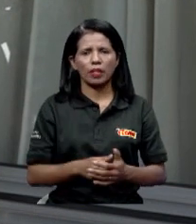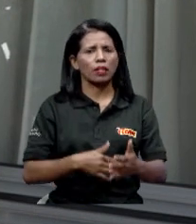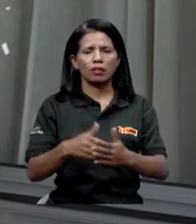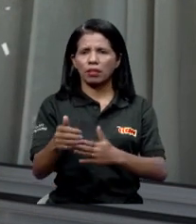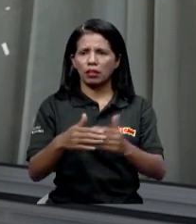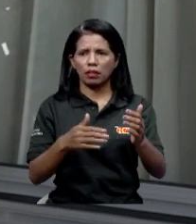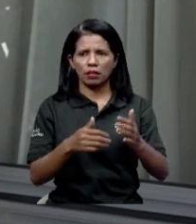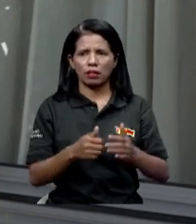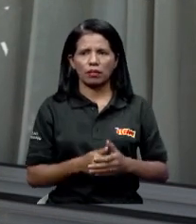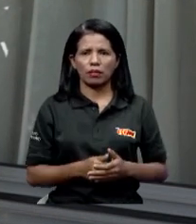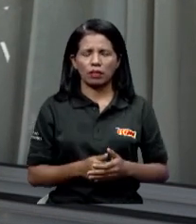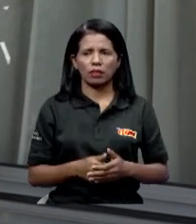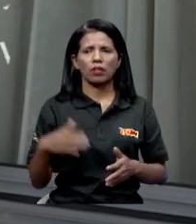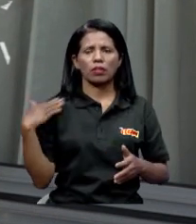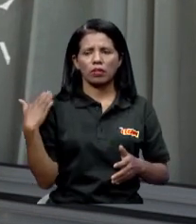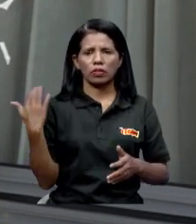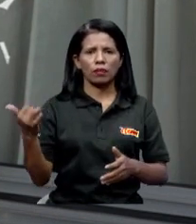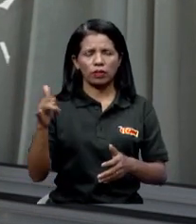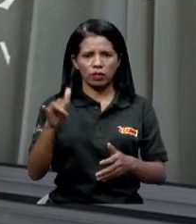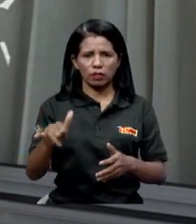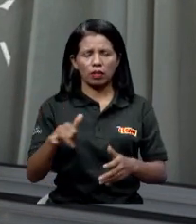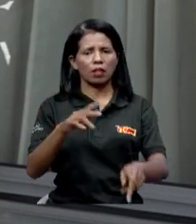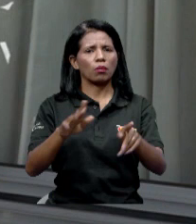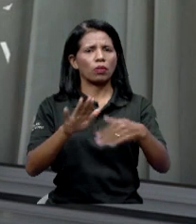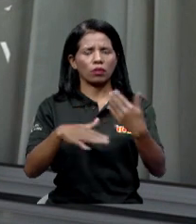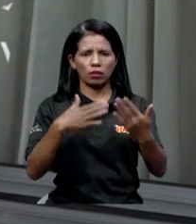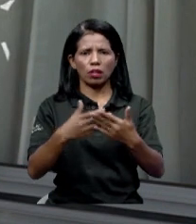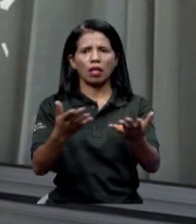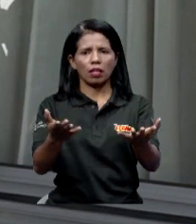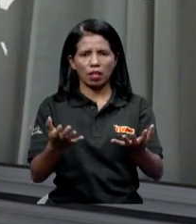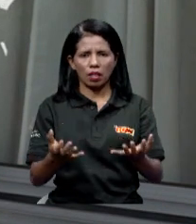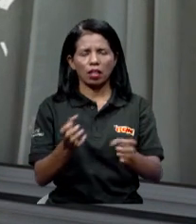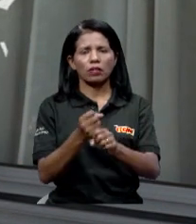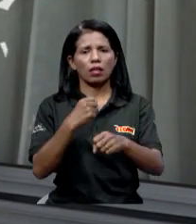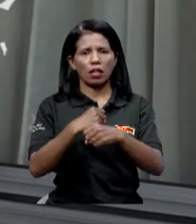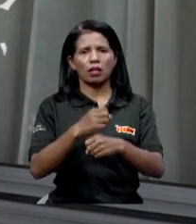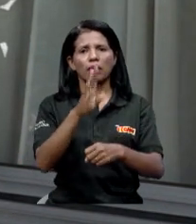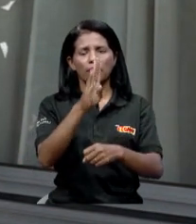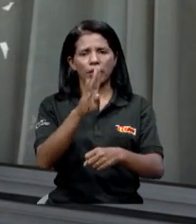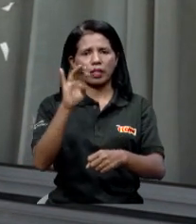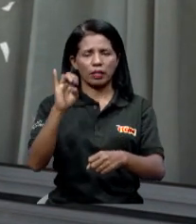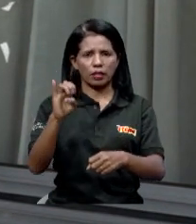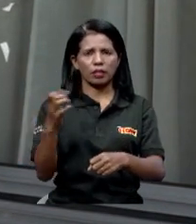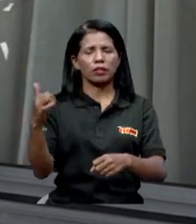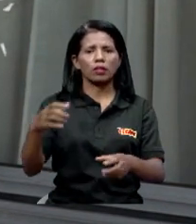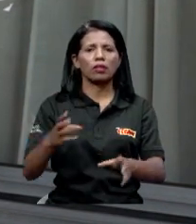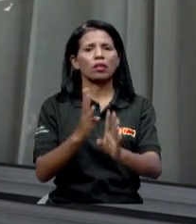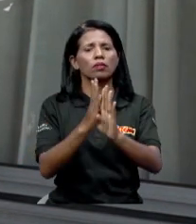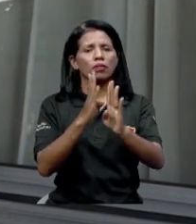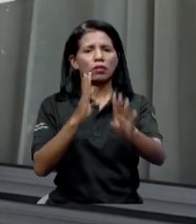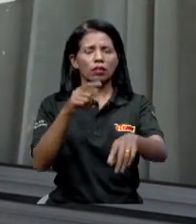ruma jovem sira ka cidadão ho tutu nebe hakara ka tu trata documentos sira forma tu